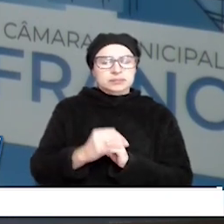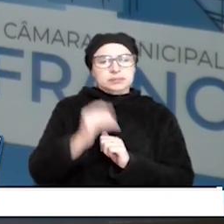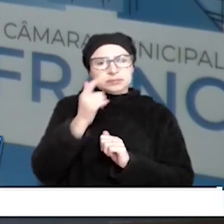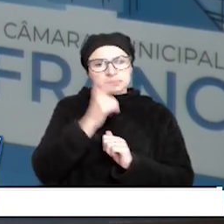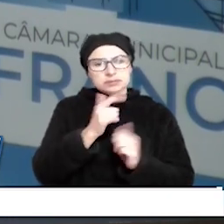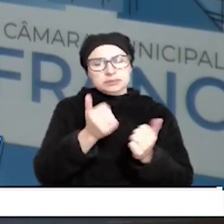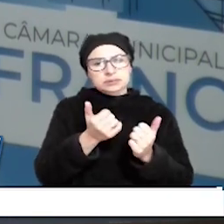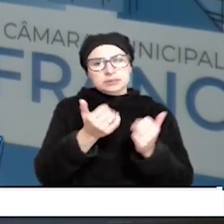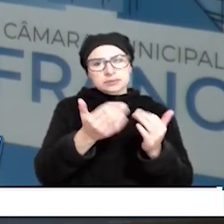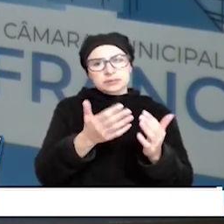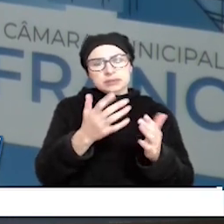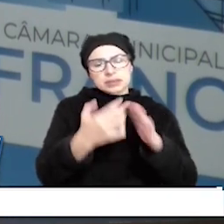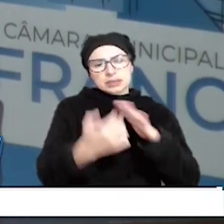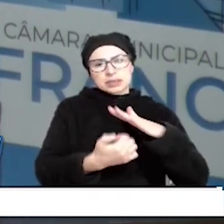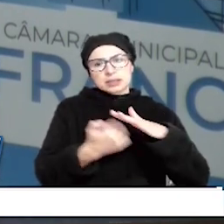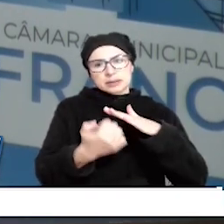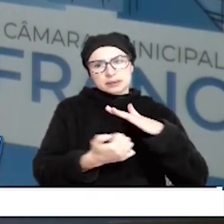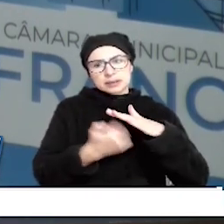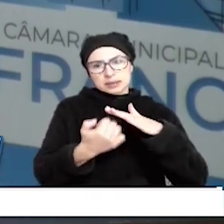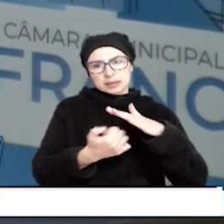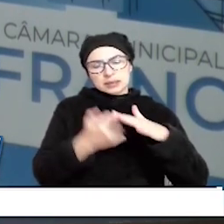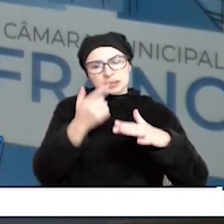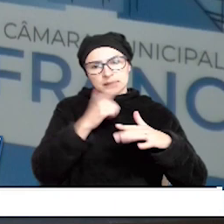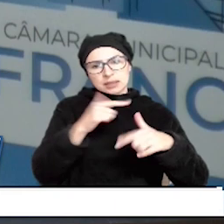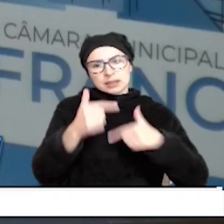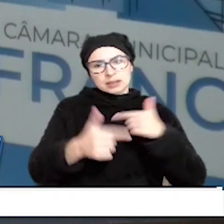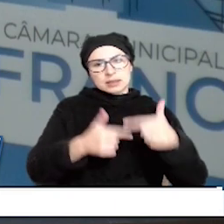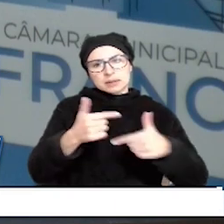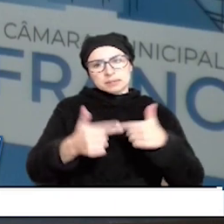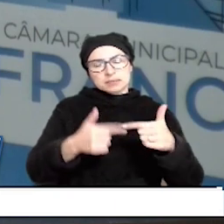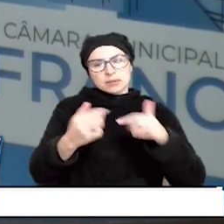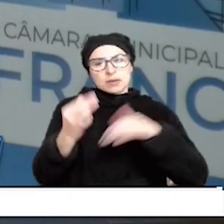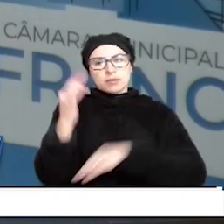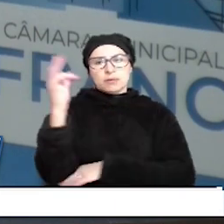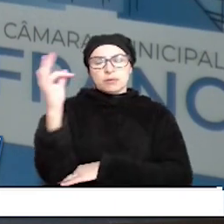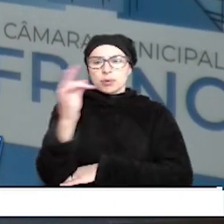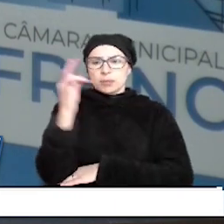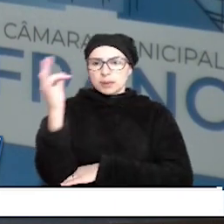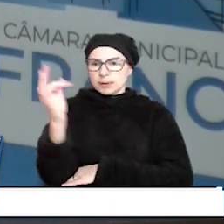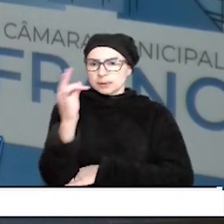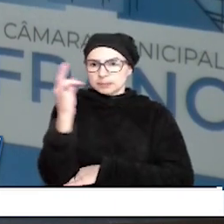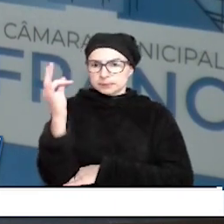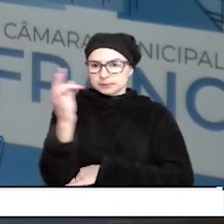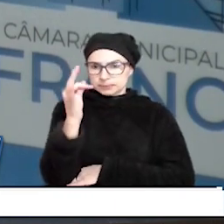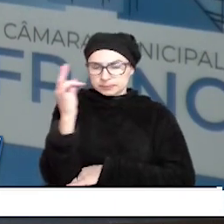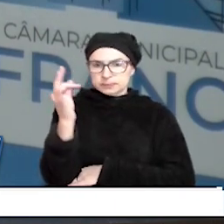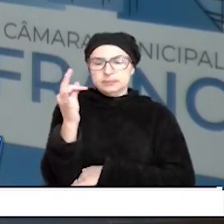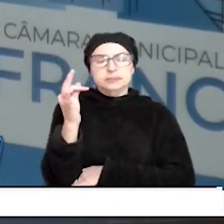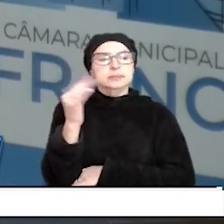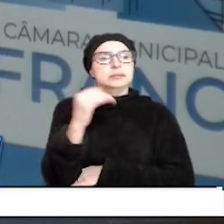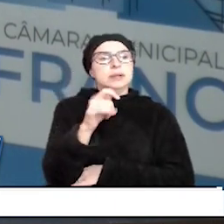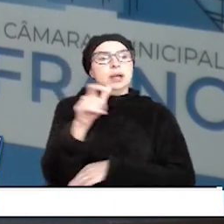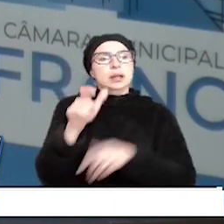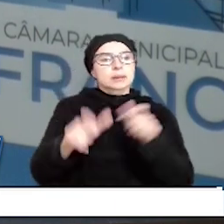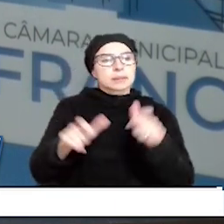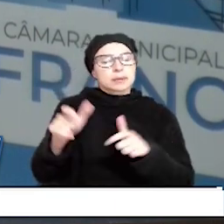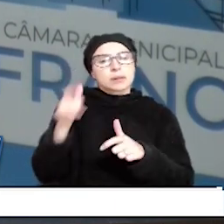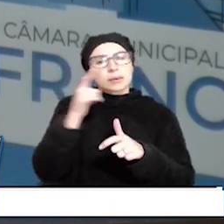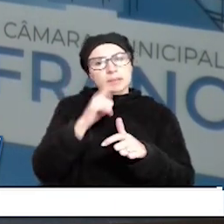para que essas empresas trabalhem de maneira formal, que essas pessoas de vendas